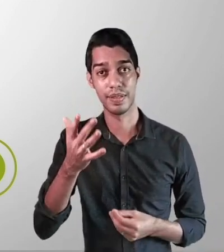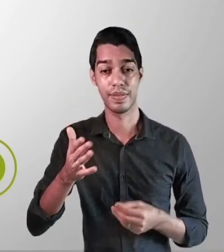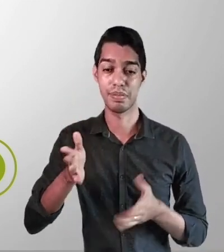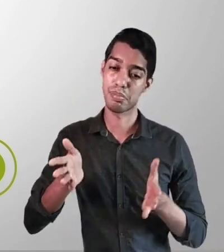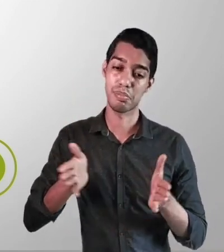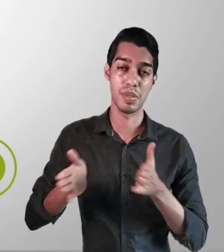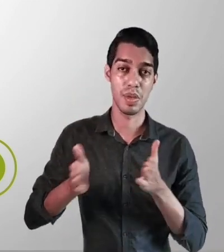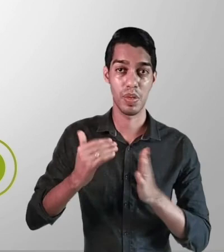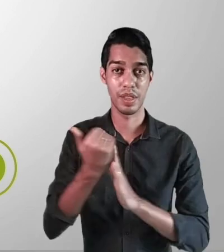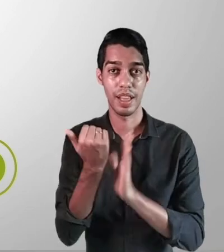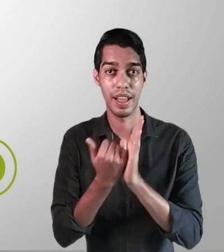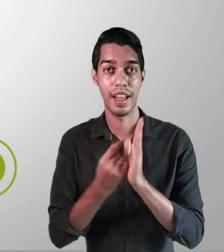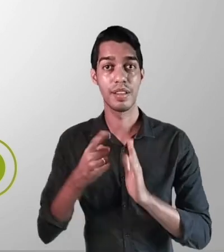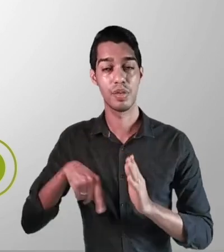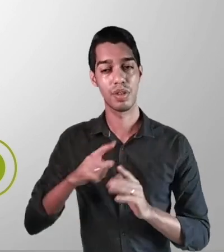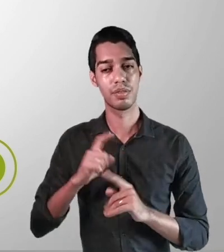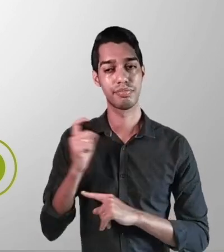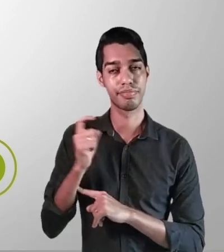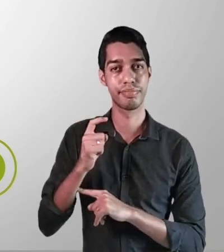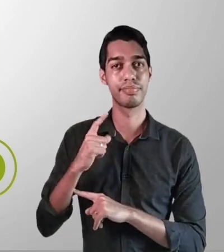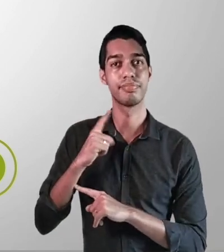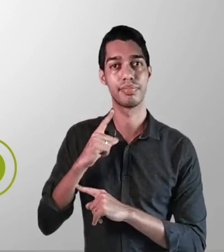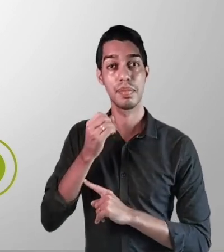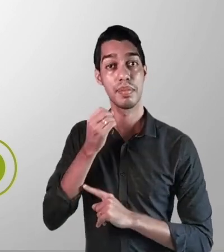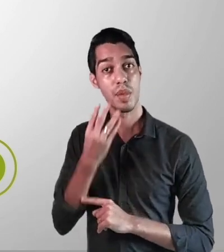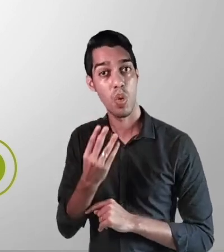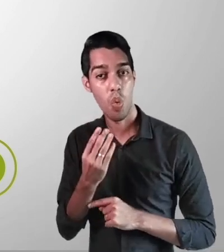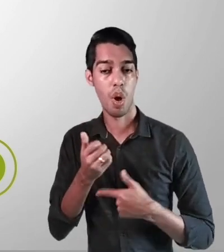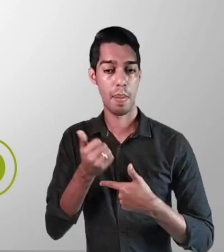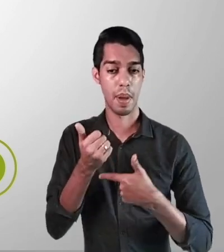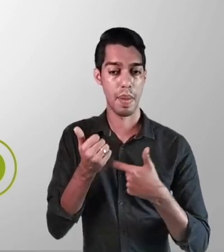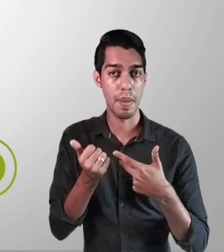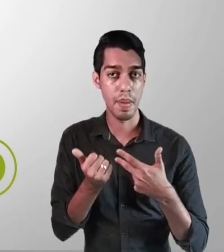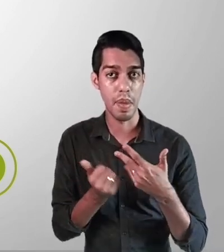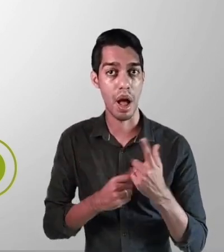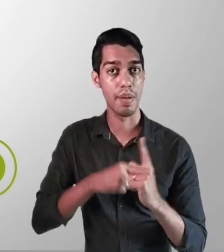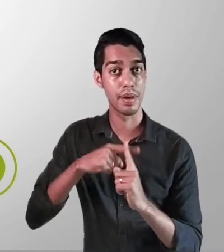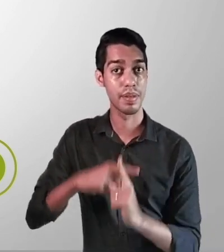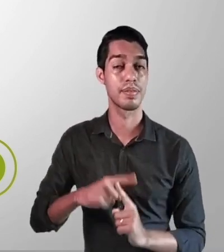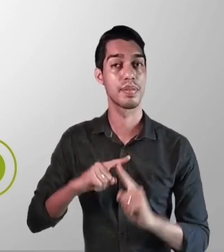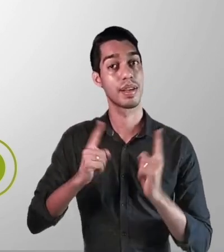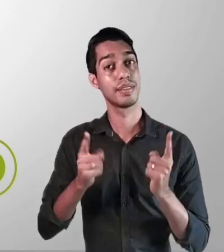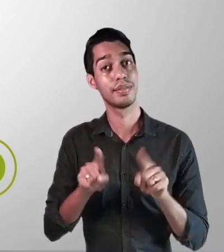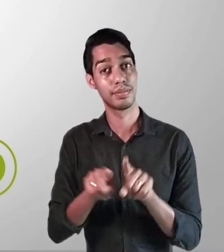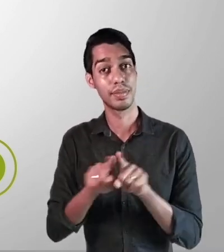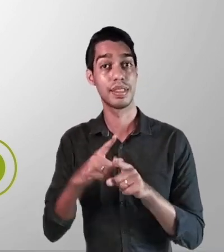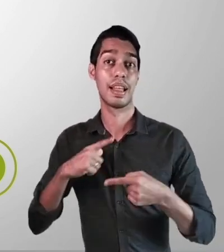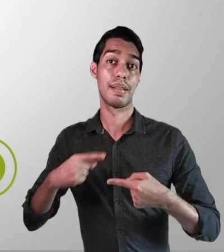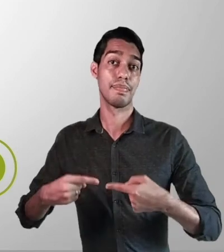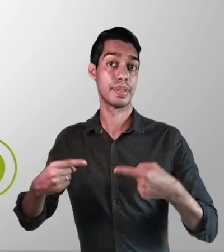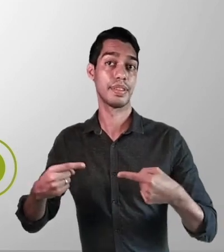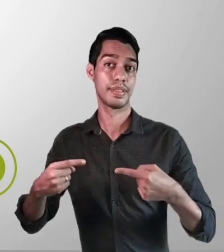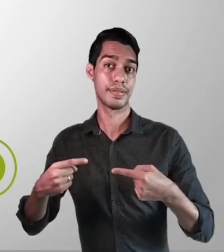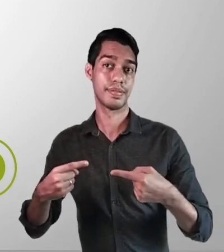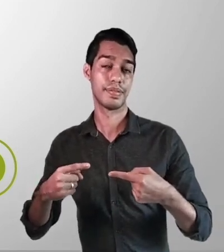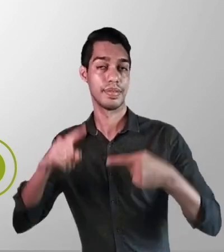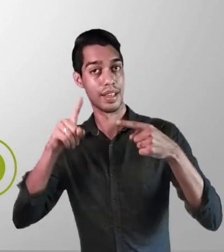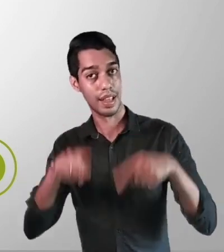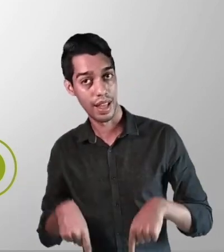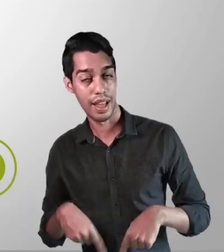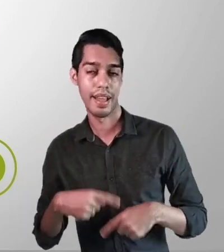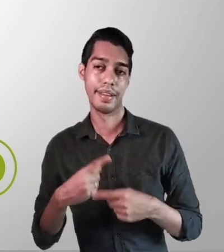tem suas vantagens, tem suas oportunidades, suas conveniências, mas tem seus desafios. É uma porta aberta